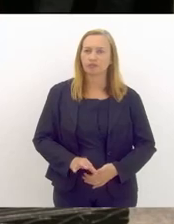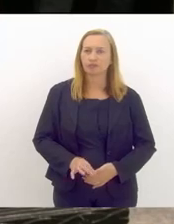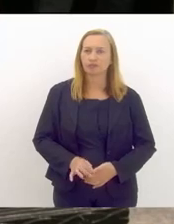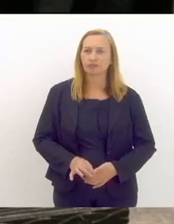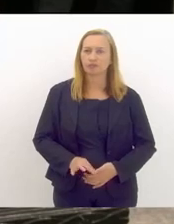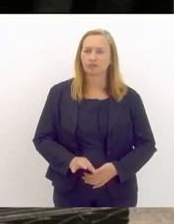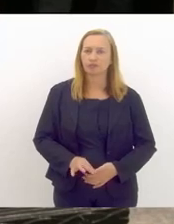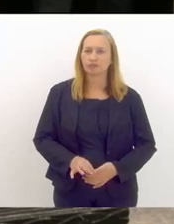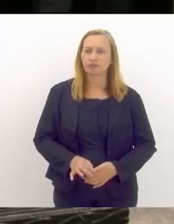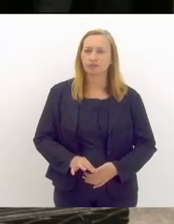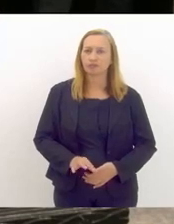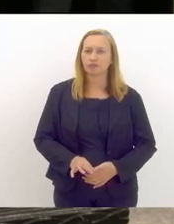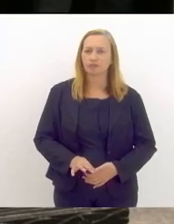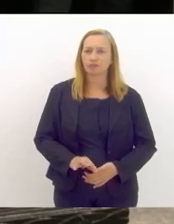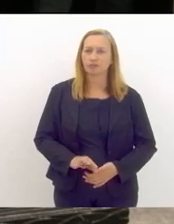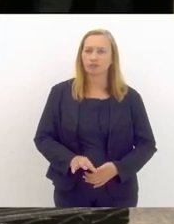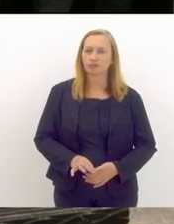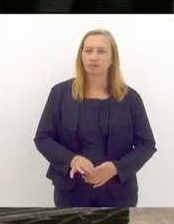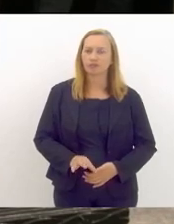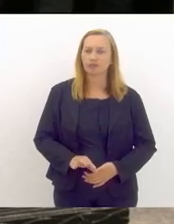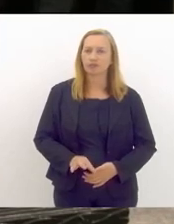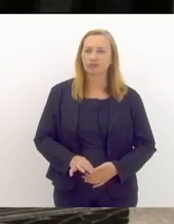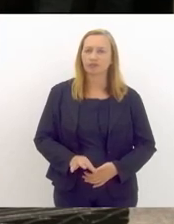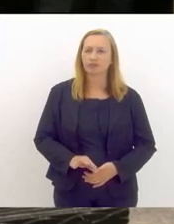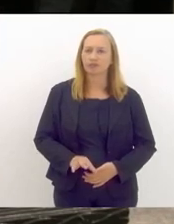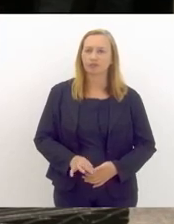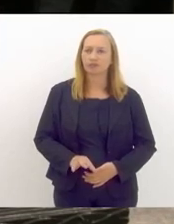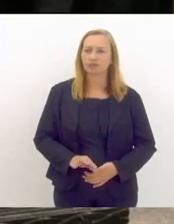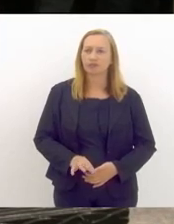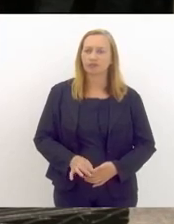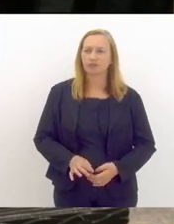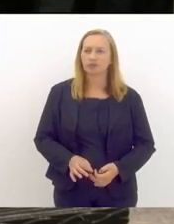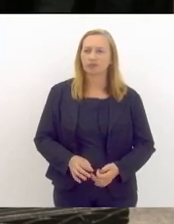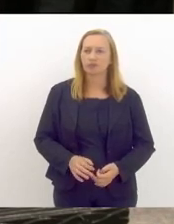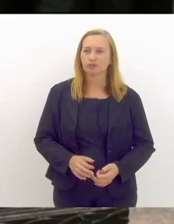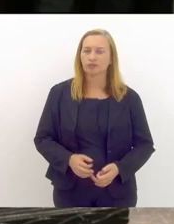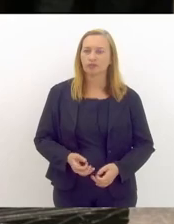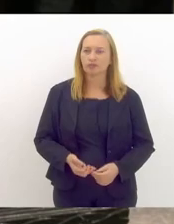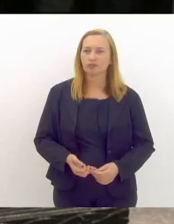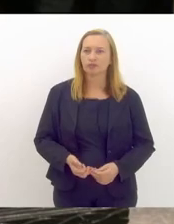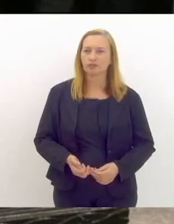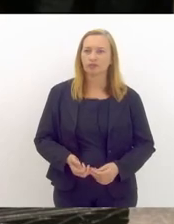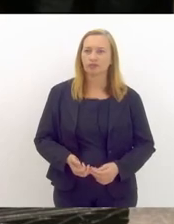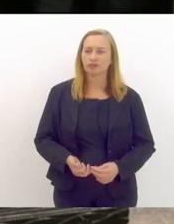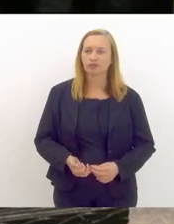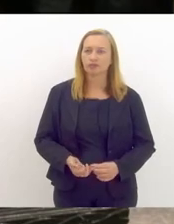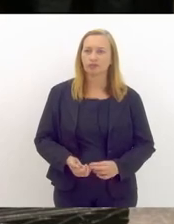Thank you.